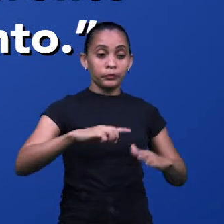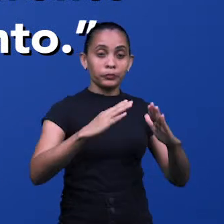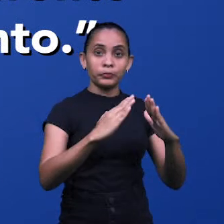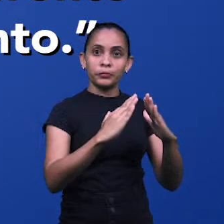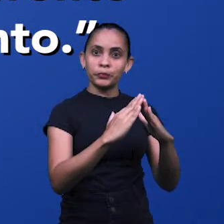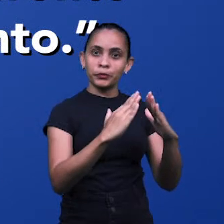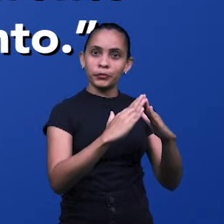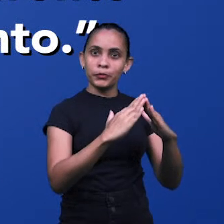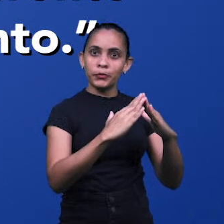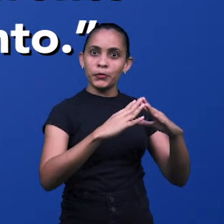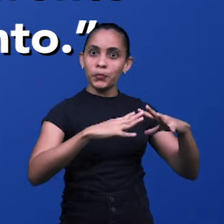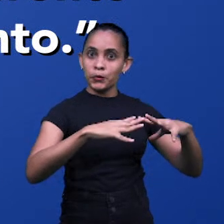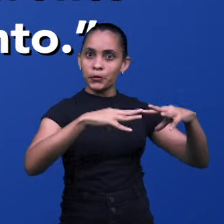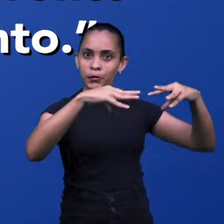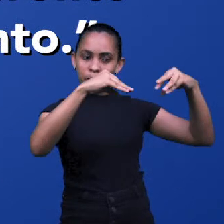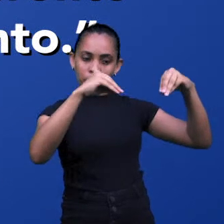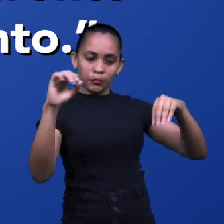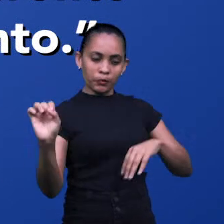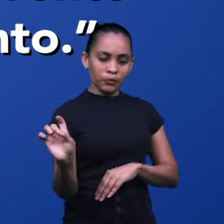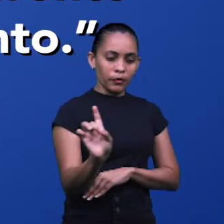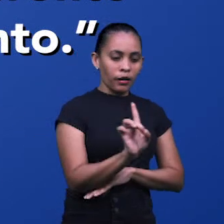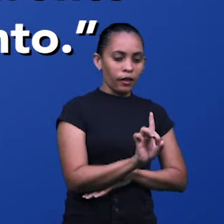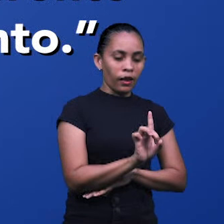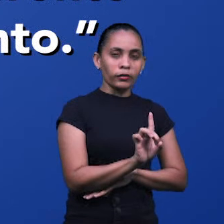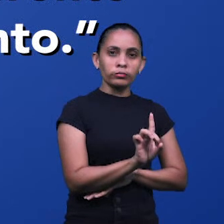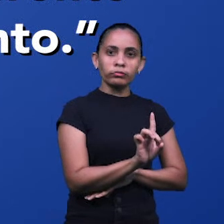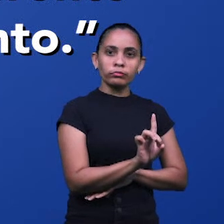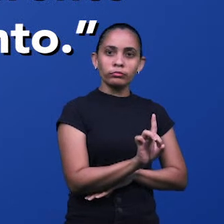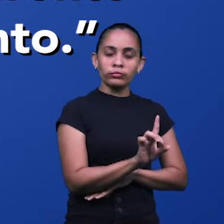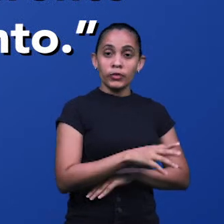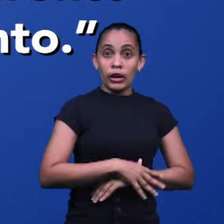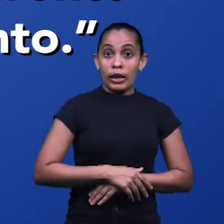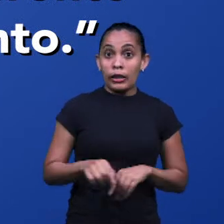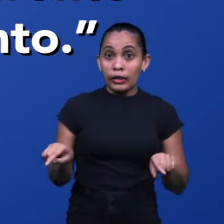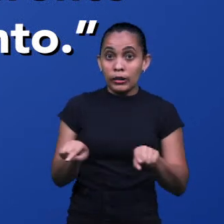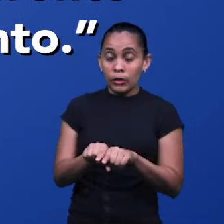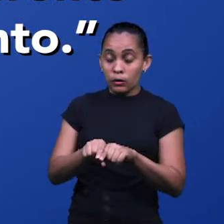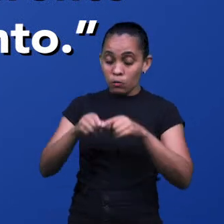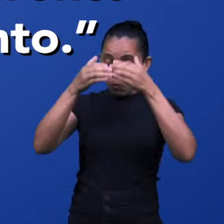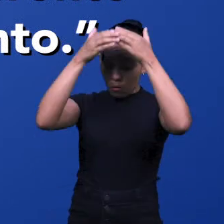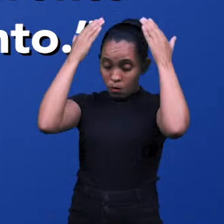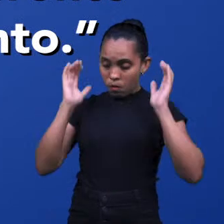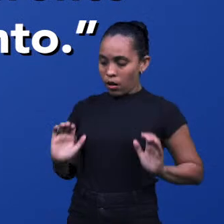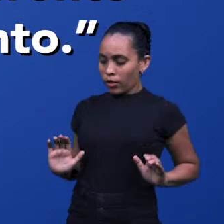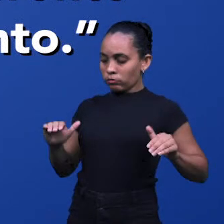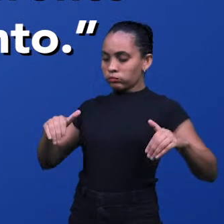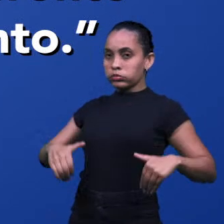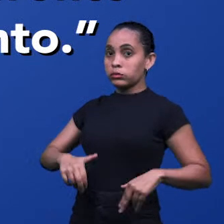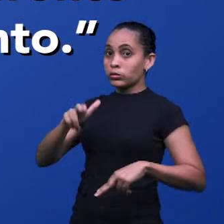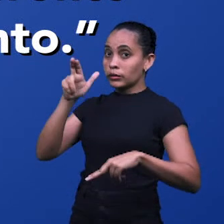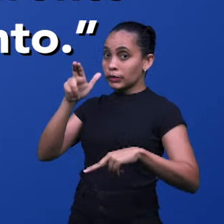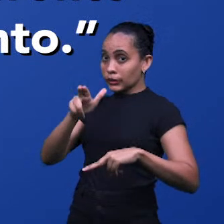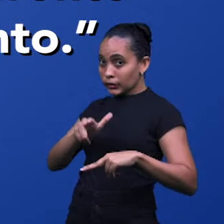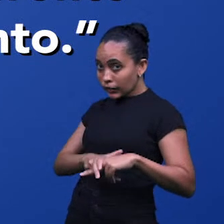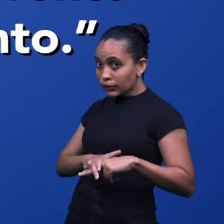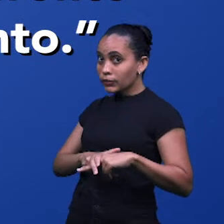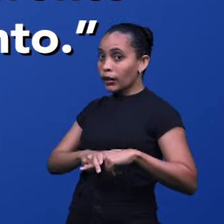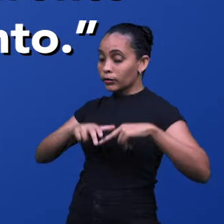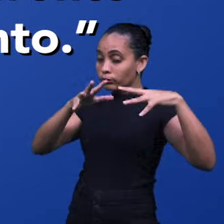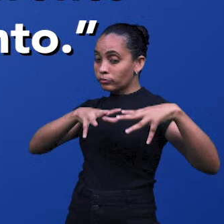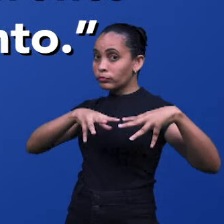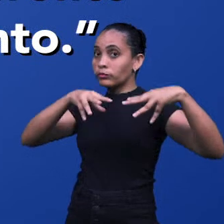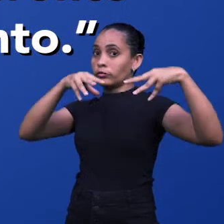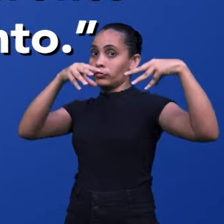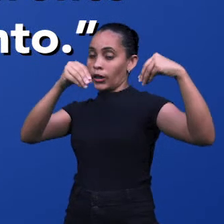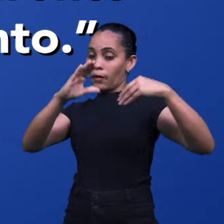do rei, em frente do aposento do rei. E estava o rei assentado em seu trono real, na casa real, em